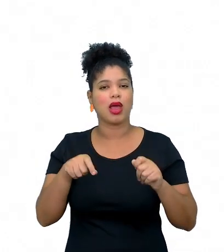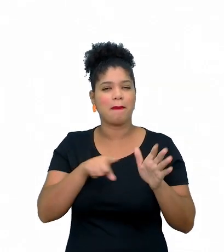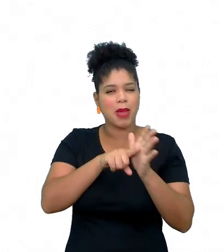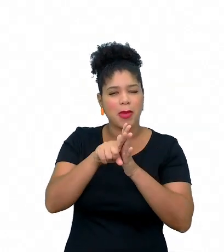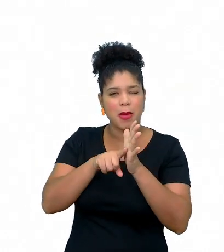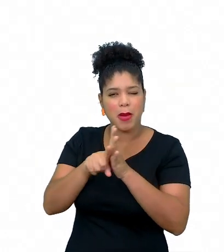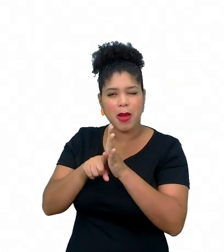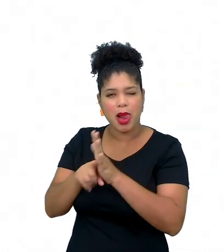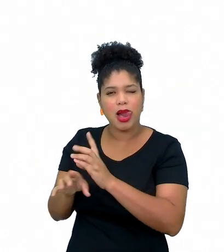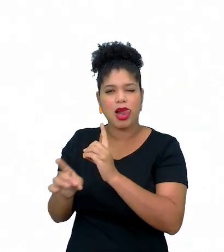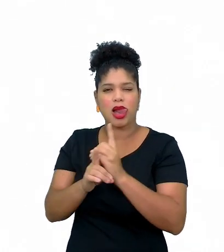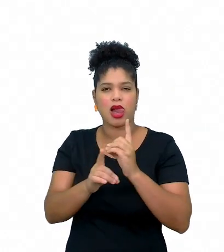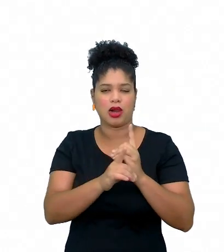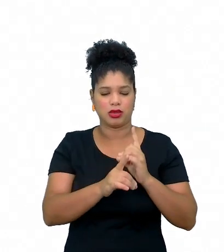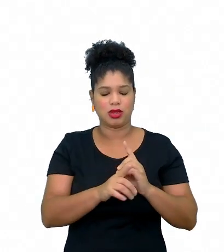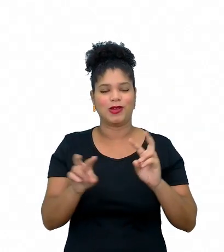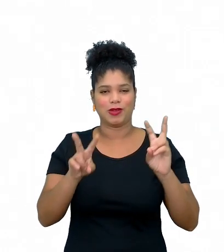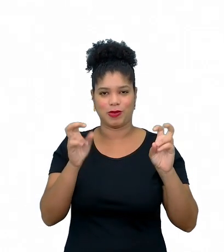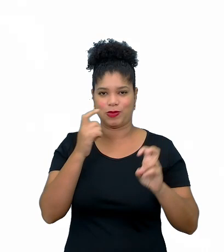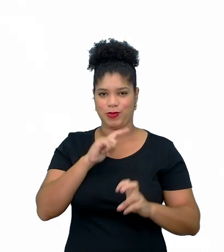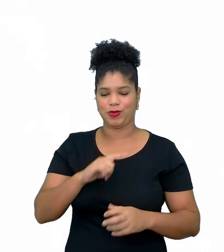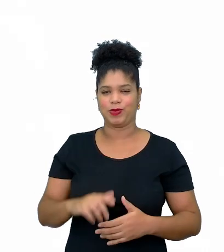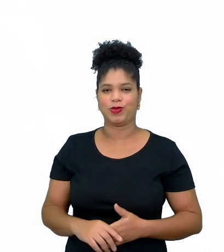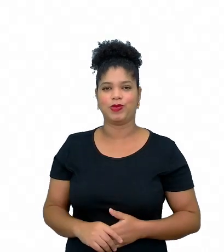procurar também algo a respeito.